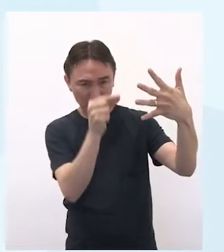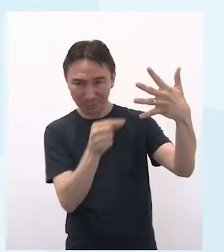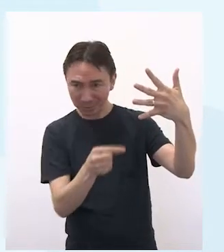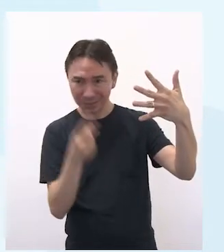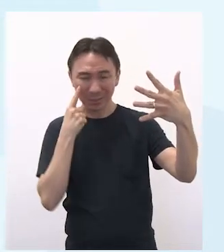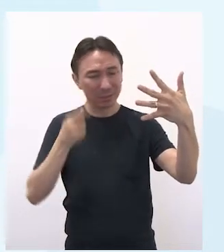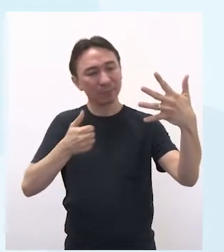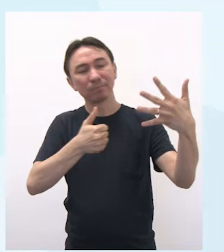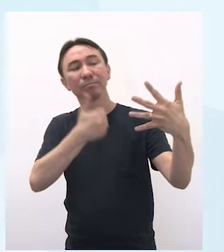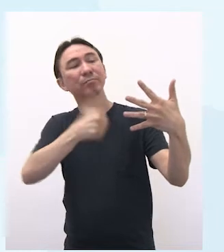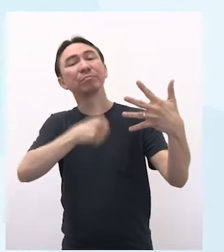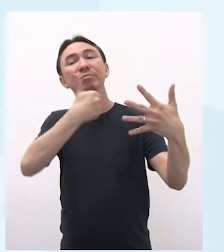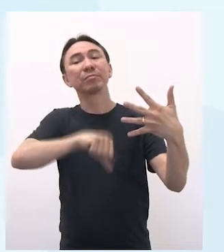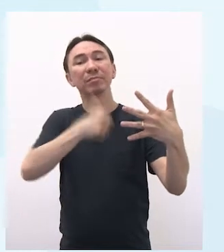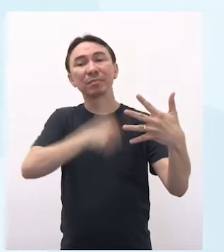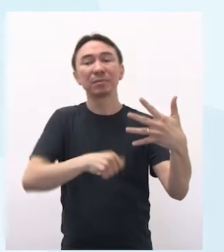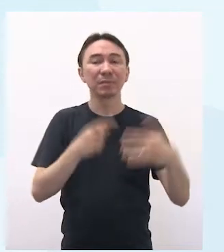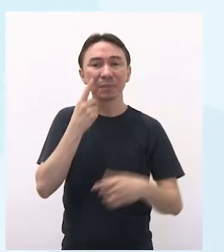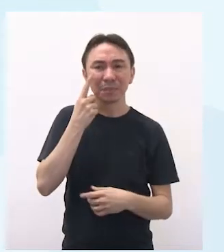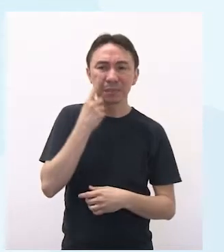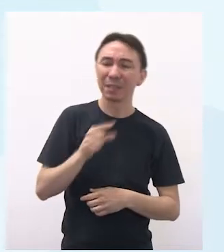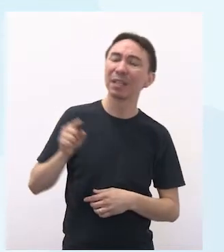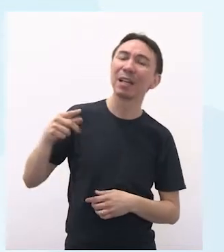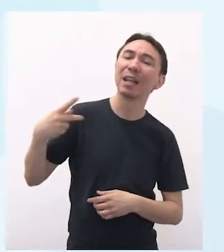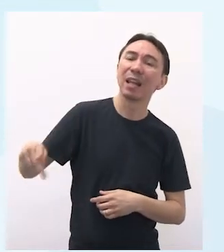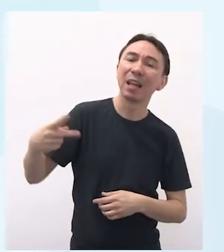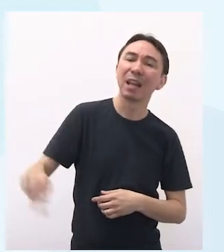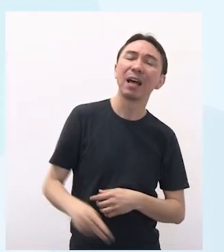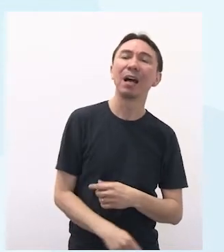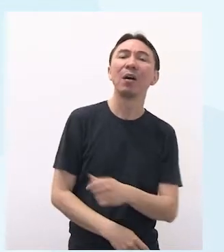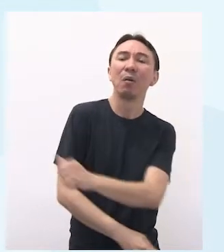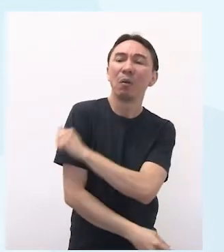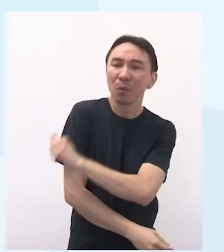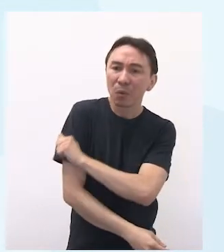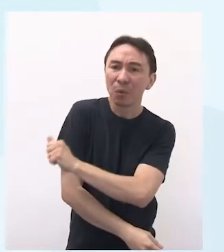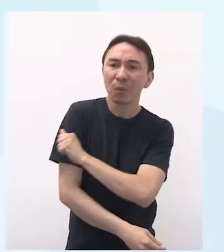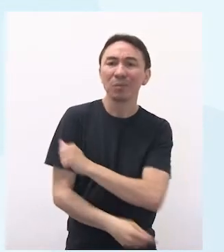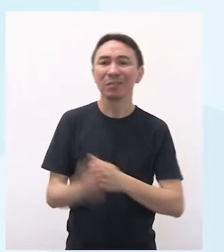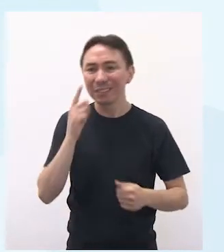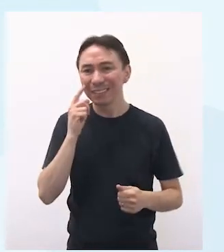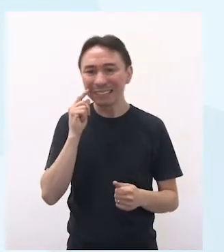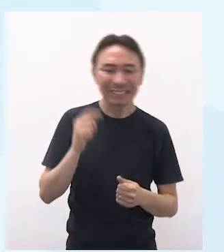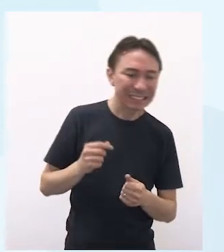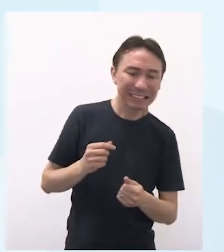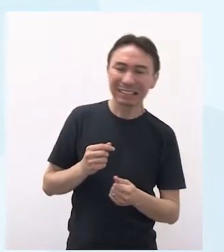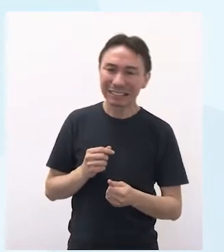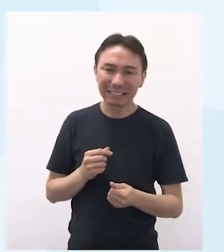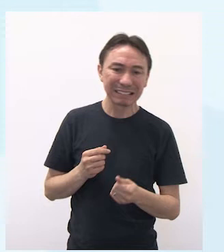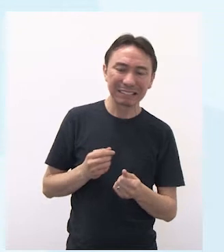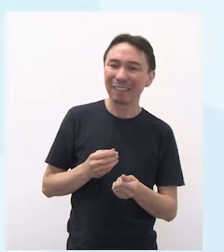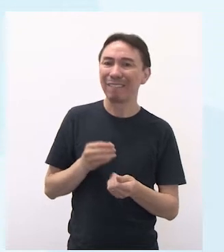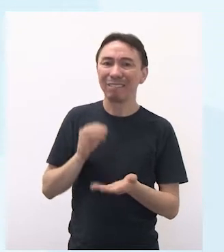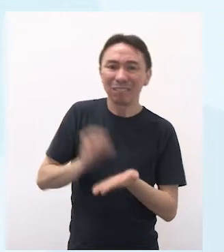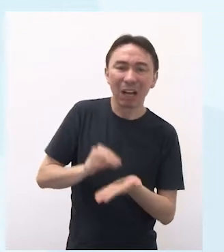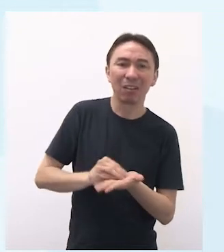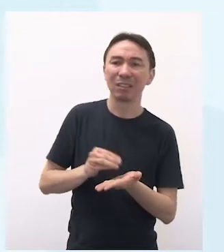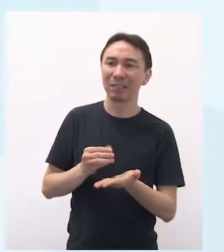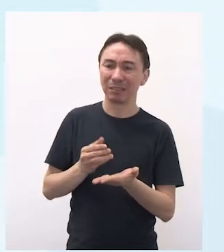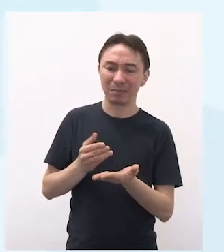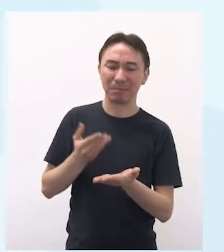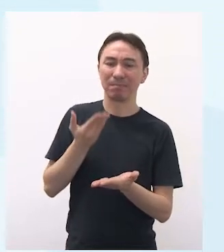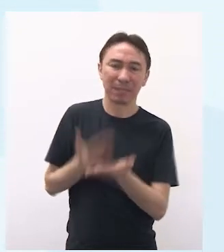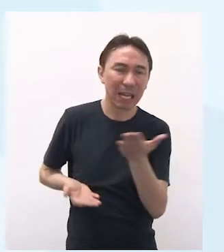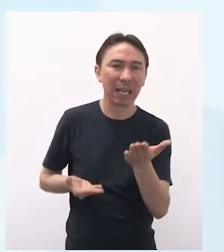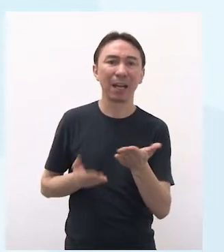o nível de proficiência que o nosso aluno se encontra na avaliação que ele vai participar